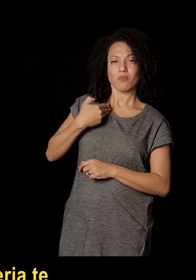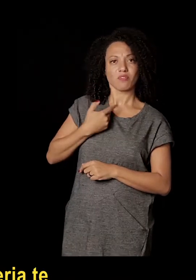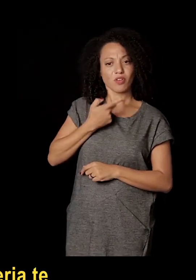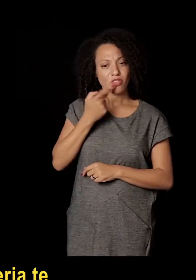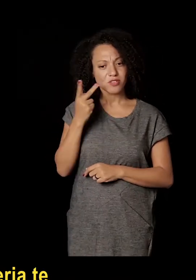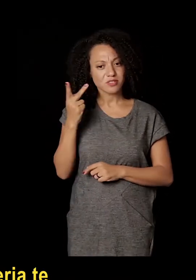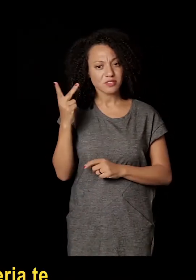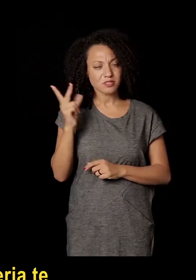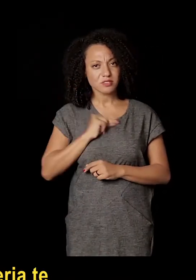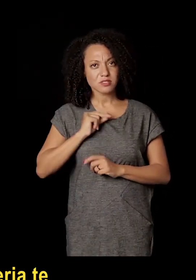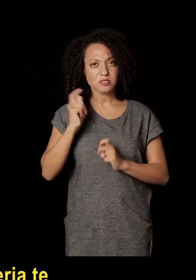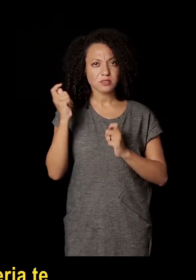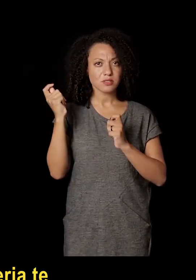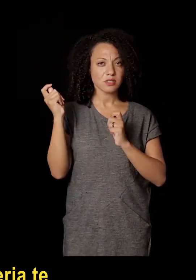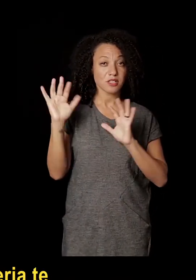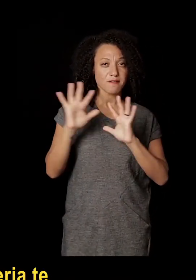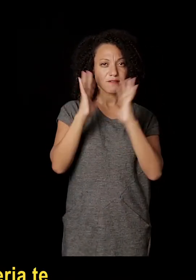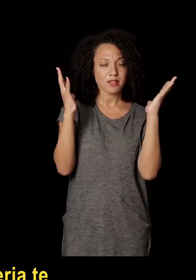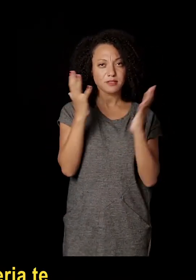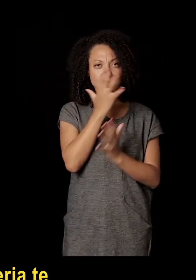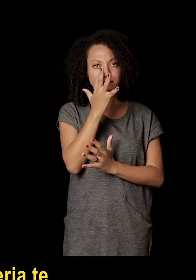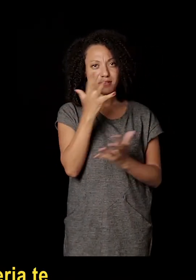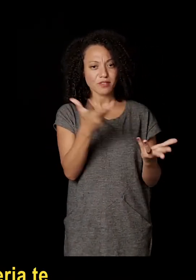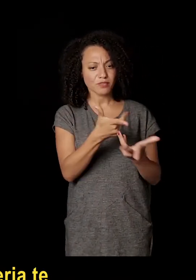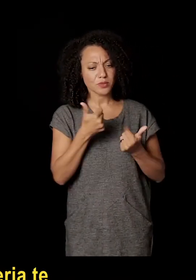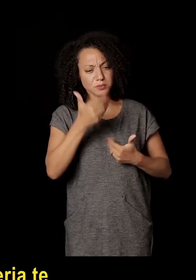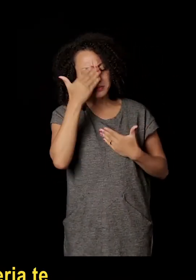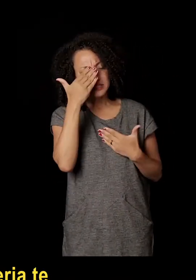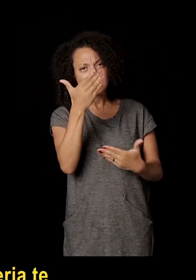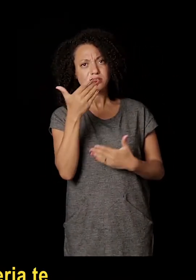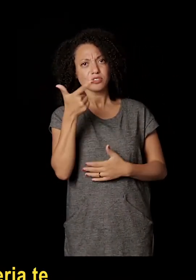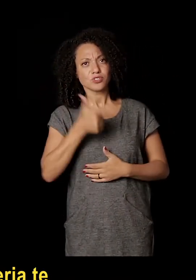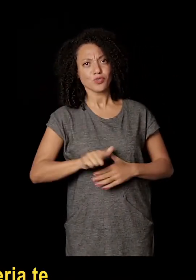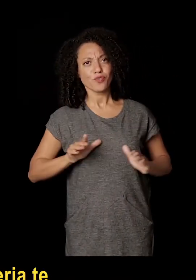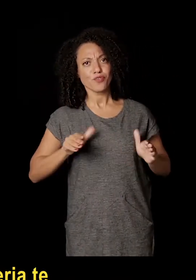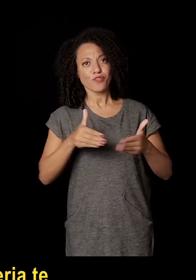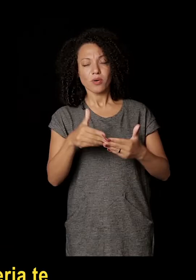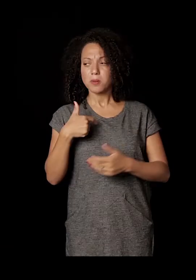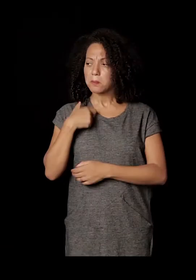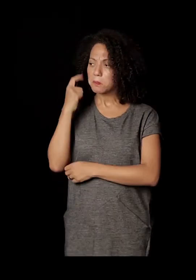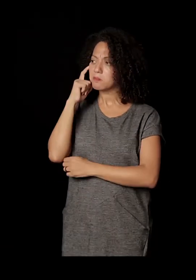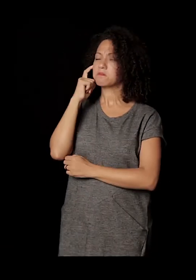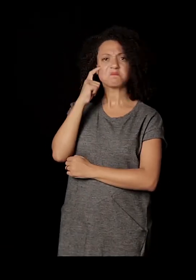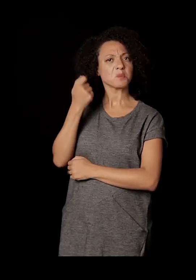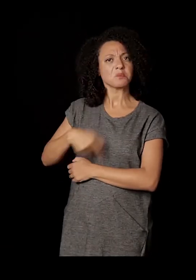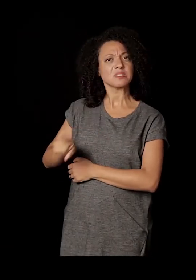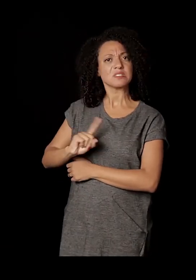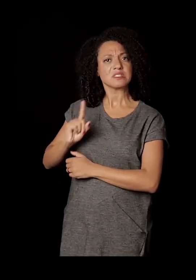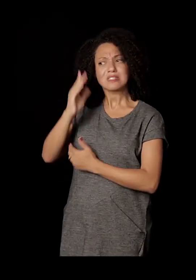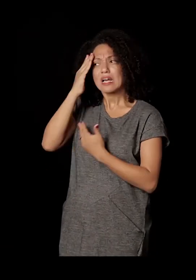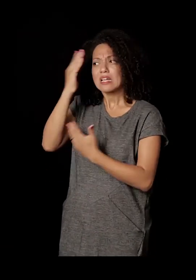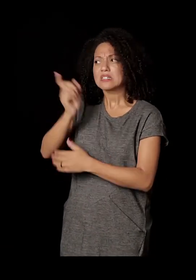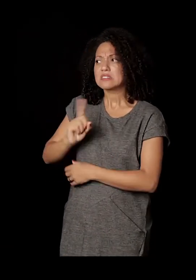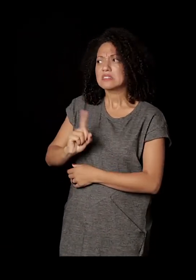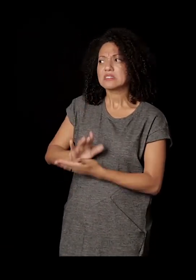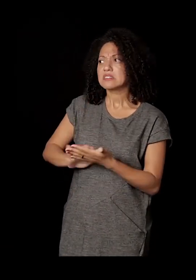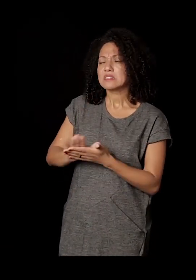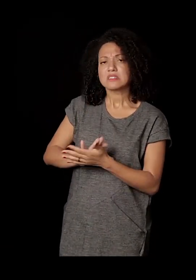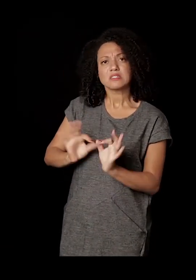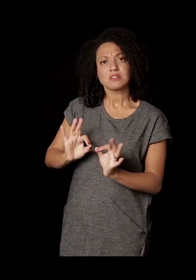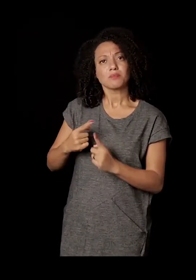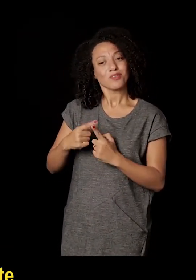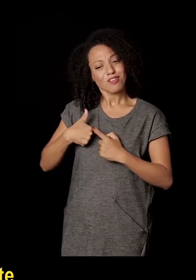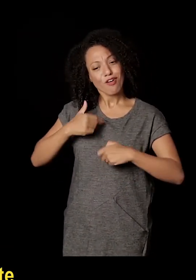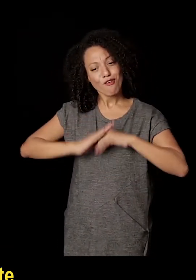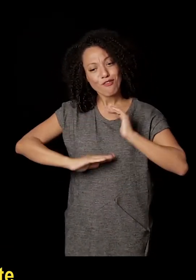que festa incrível. Queria te agradecer muito por mais este fórum. E eu pensei, falei, não precisa agradecer tanto, não.